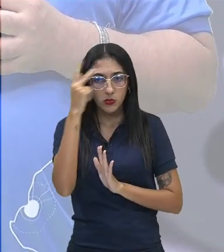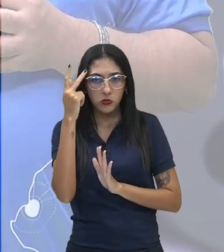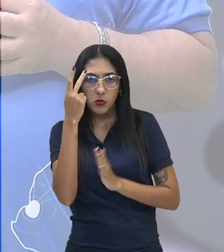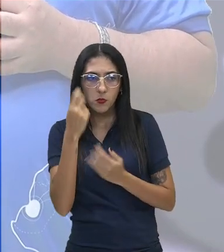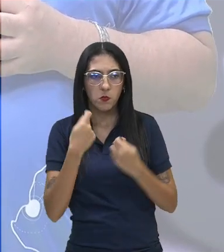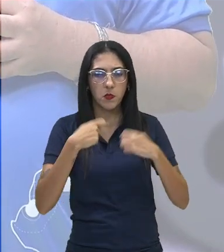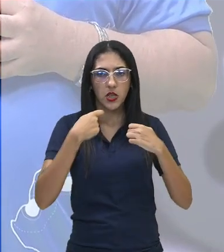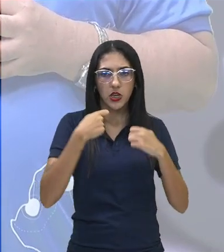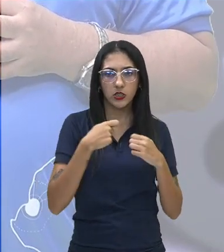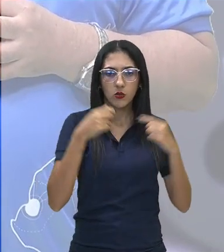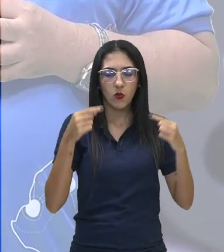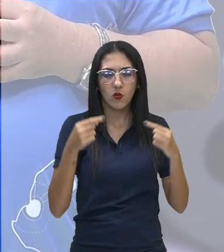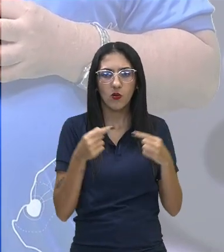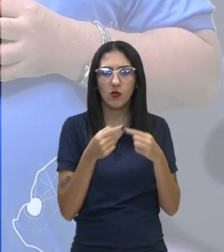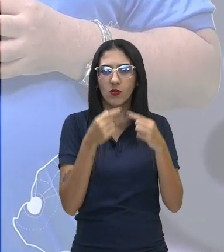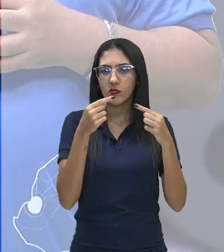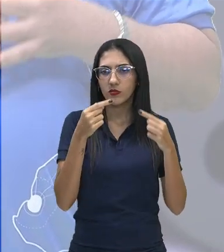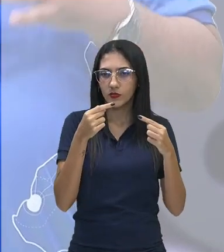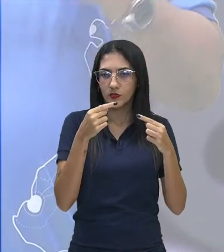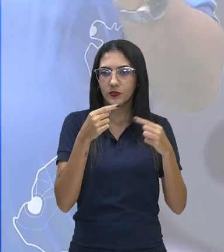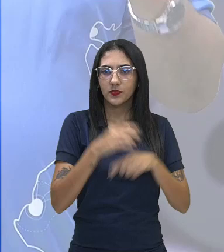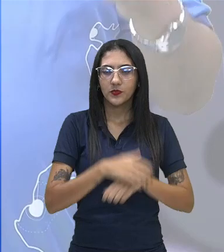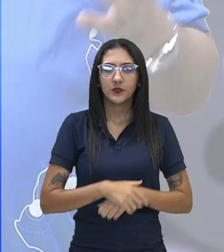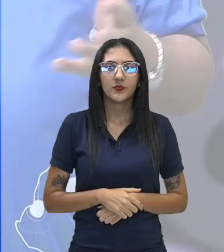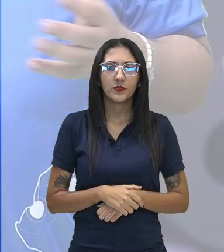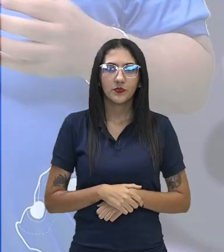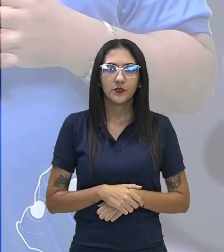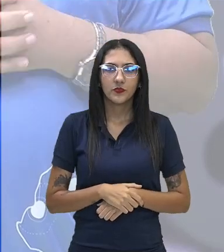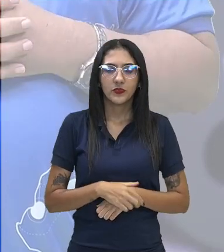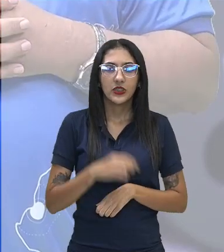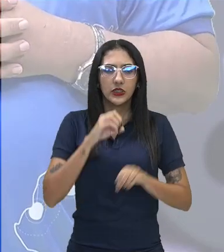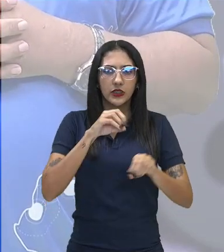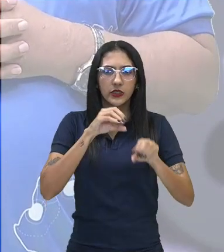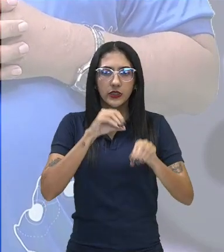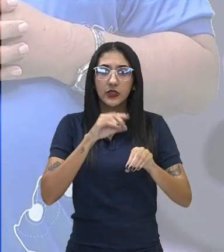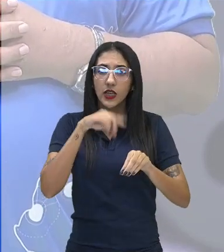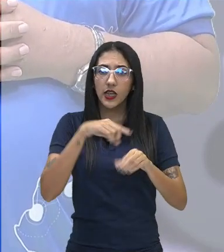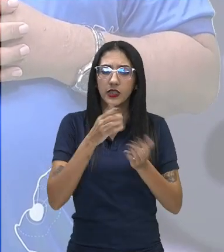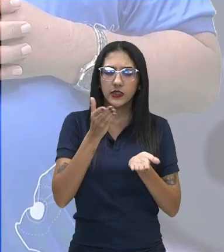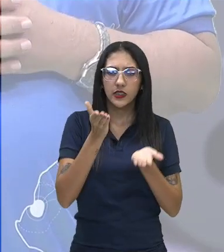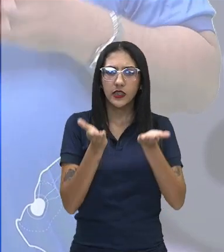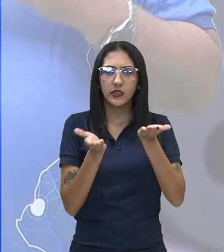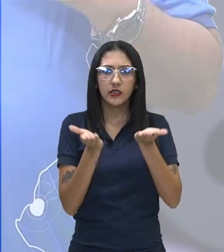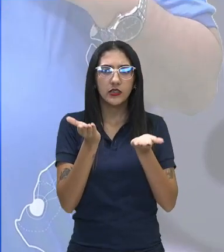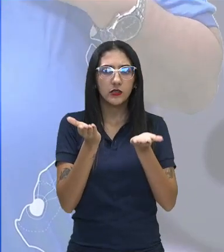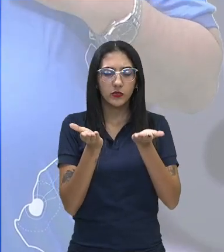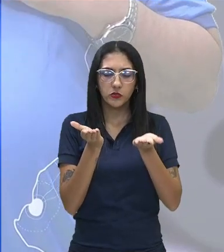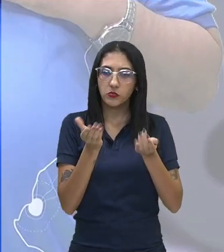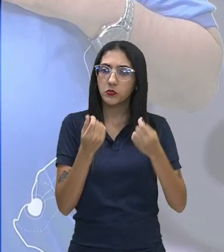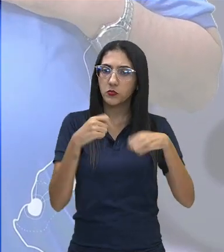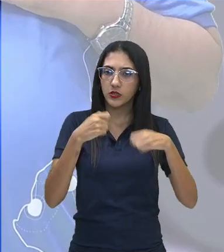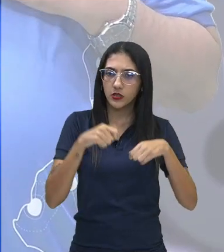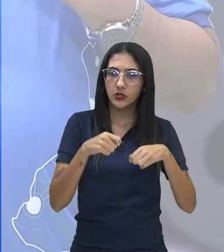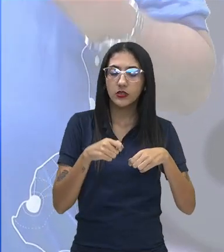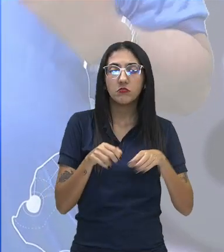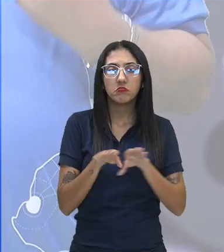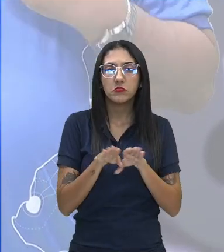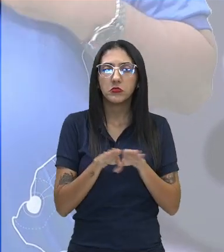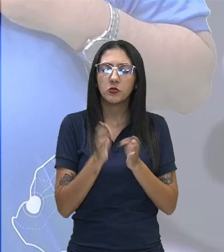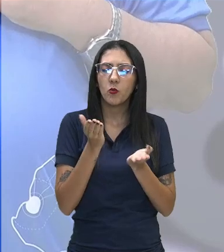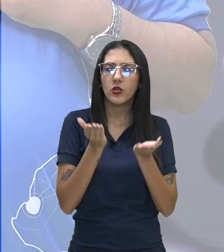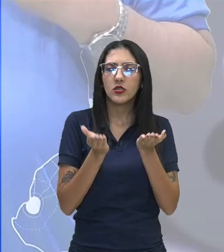dessa religião, que prega esse equilíbrio universal, mas também